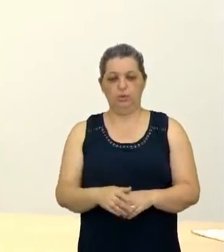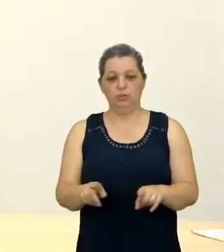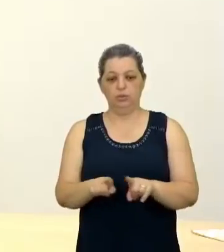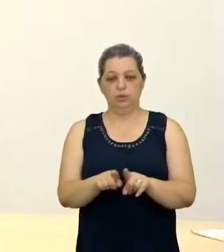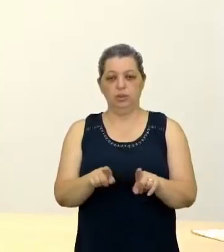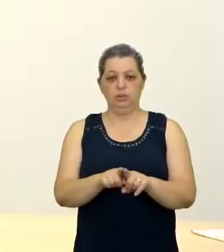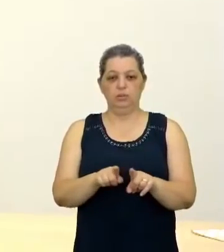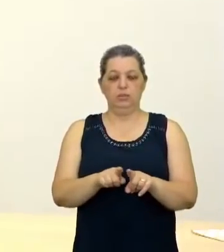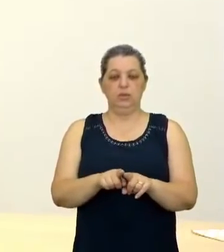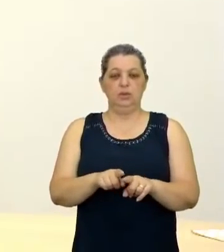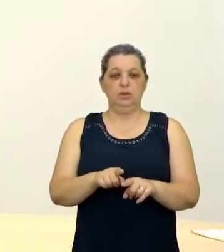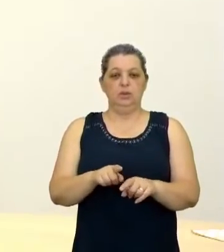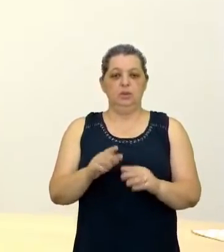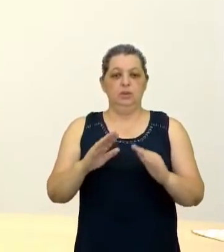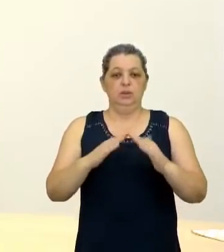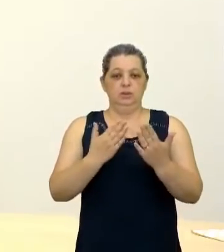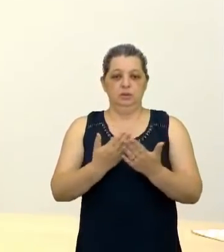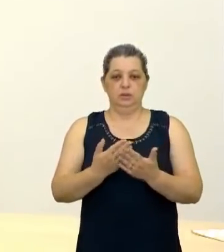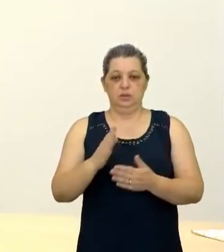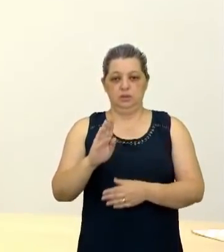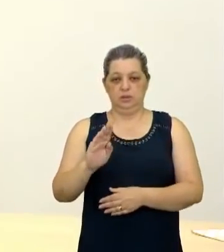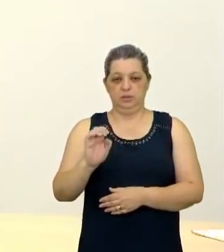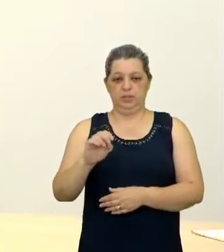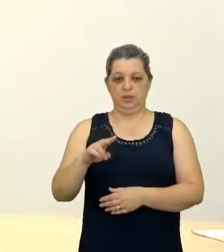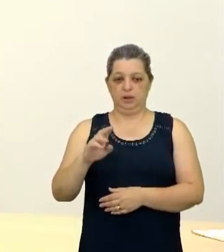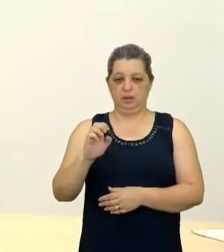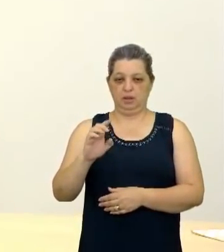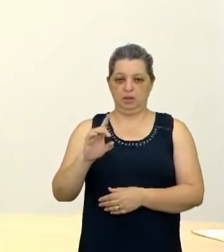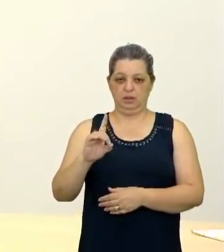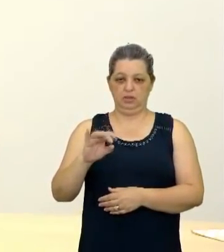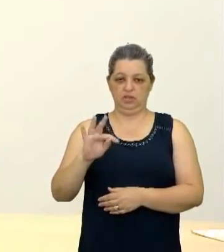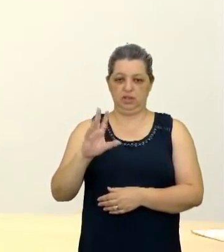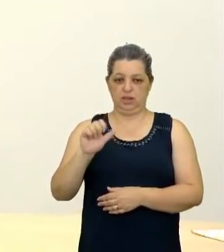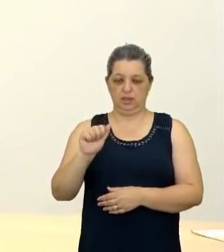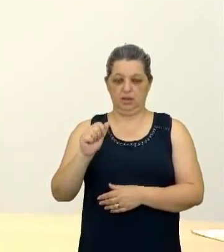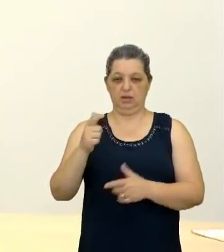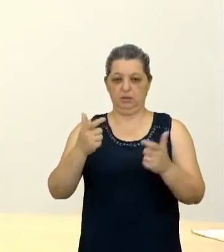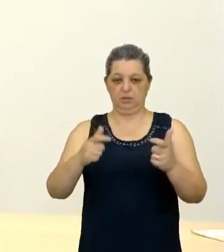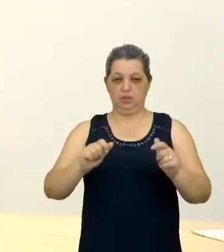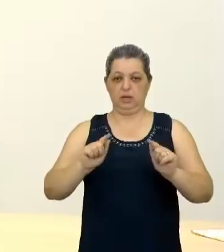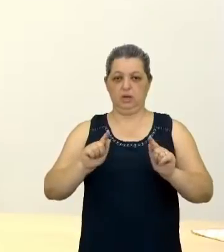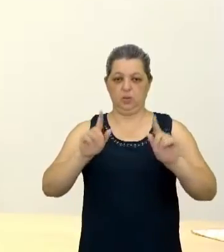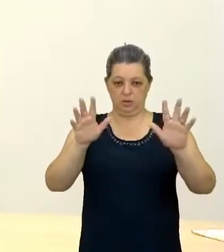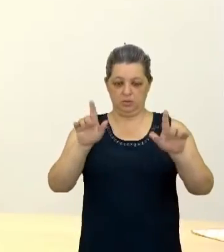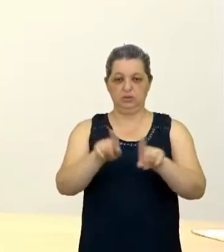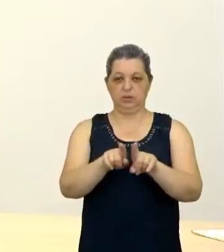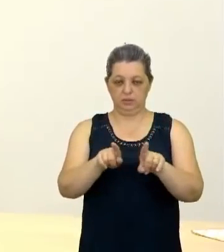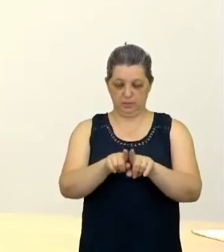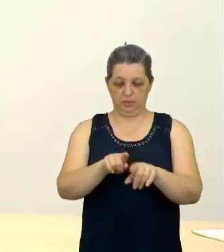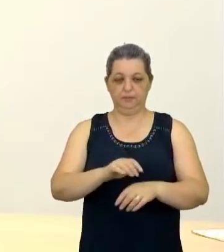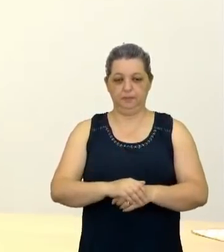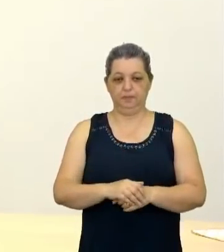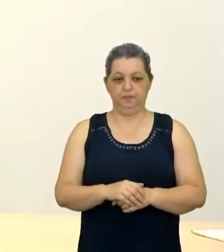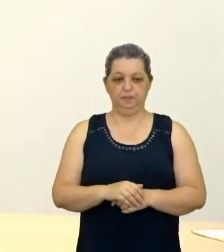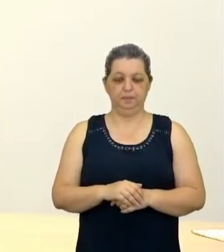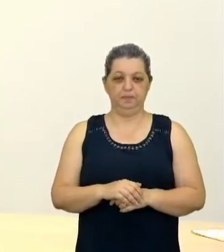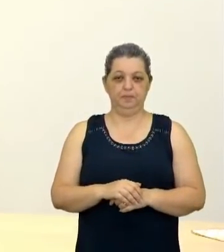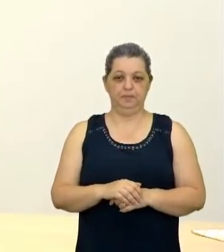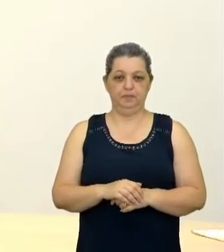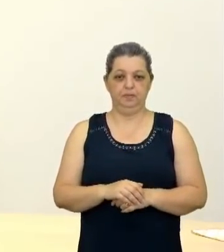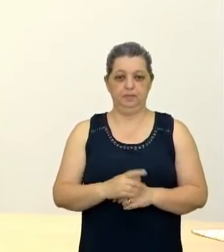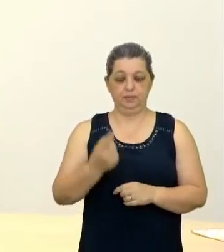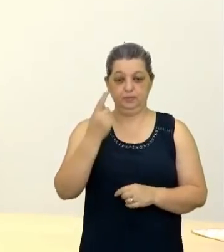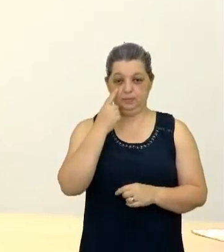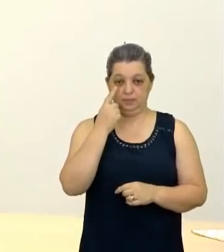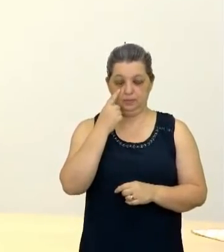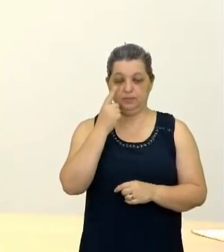lá da Escola Benedita Oliveira Alê Guarulhos. E eles respondeu 4x ao quadrado mais 2x mais 9 e vão